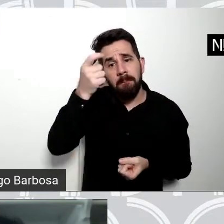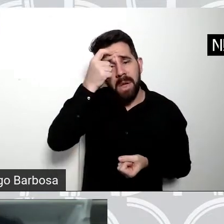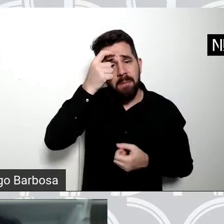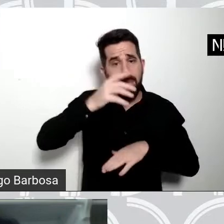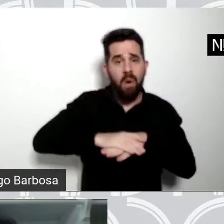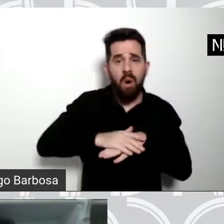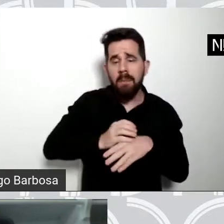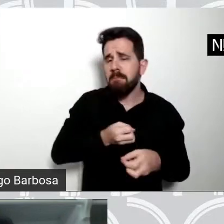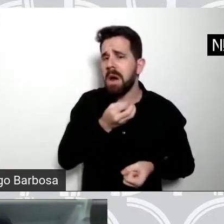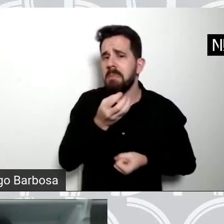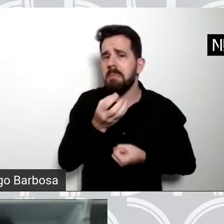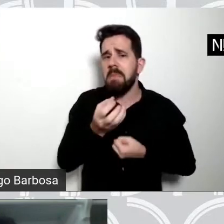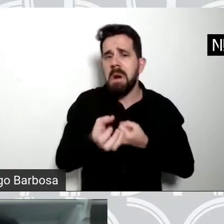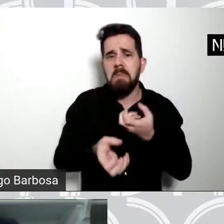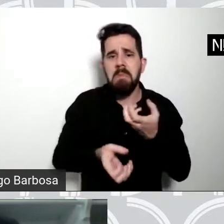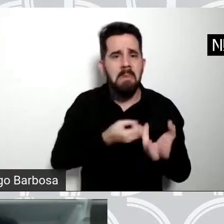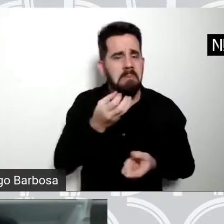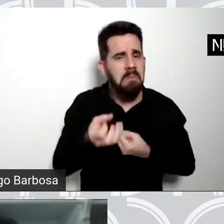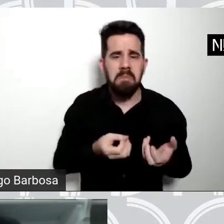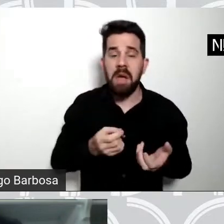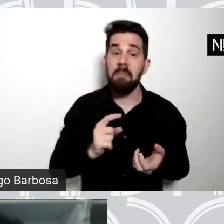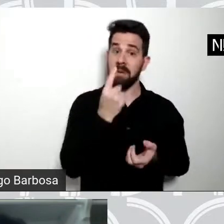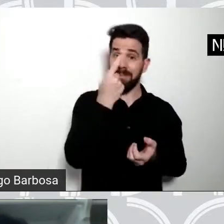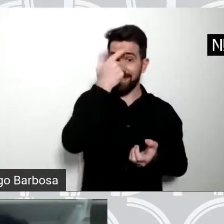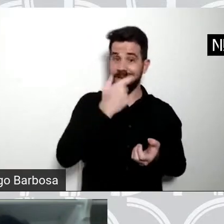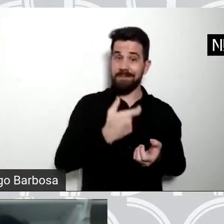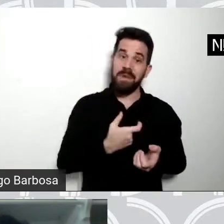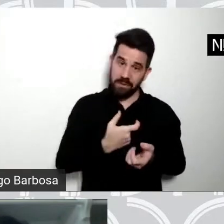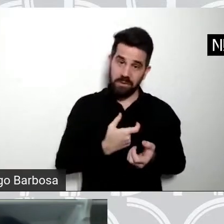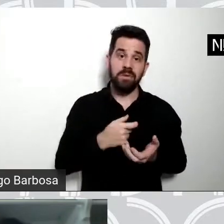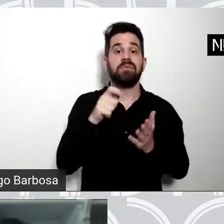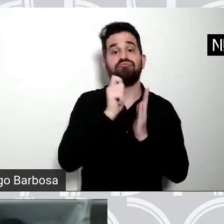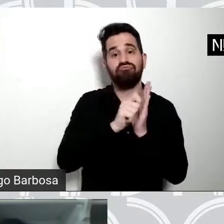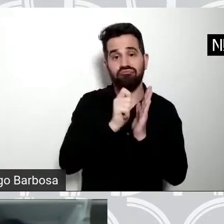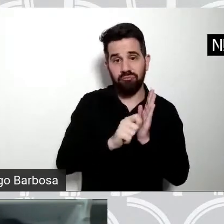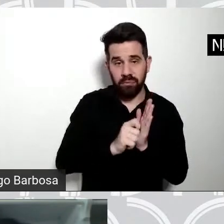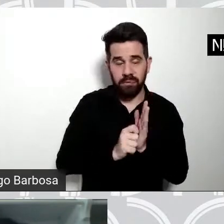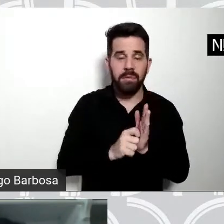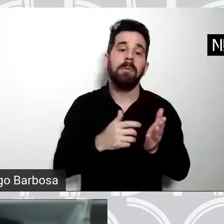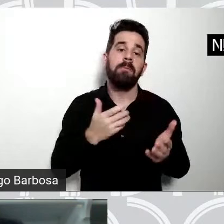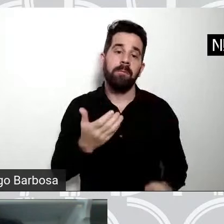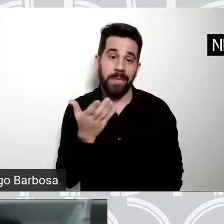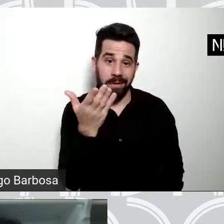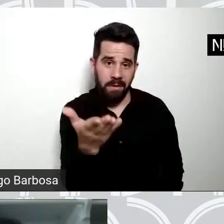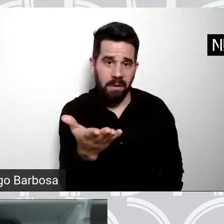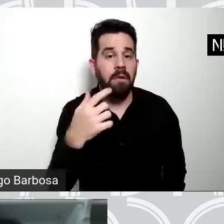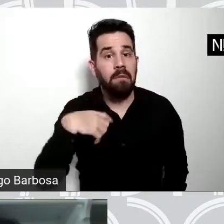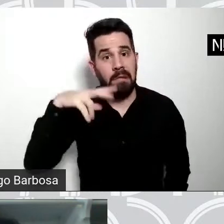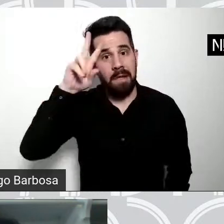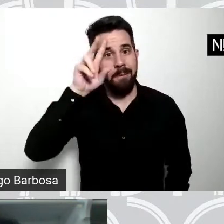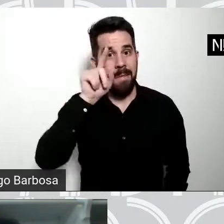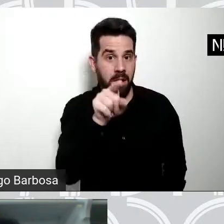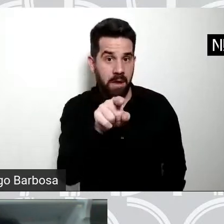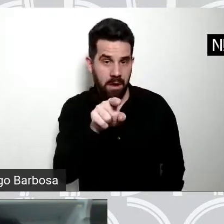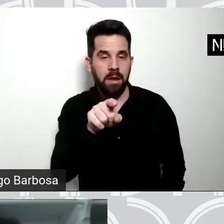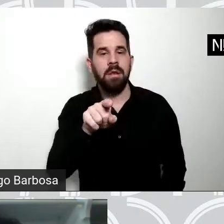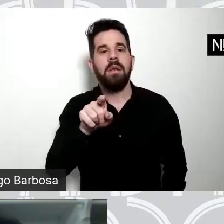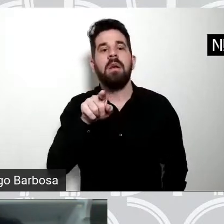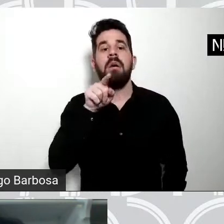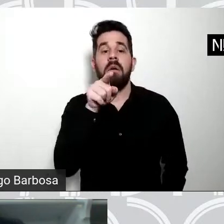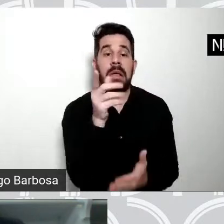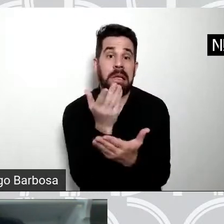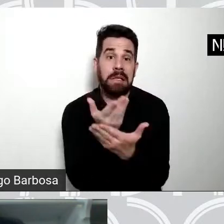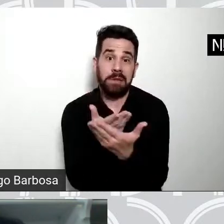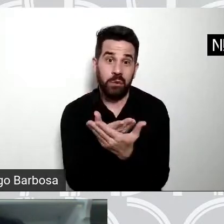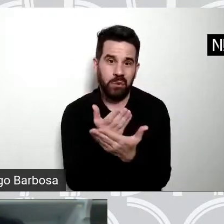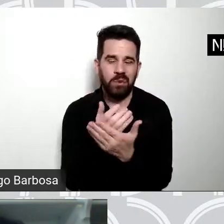primeira pessoa. E, lembrando disso, como estudiosa de Carolina de Jesus, a história é representada na